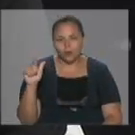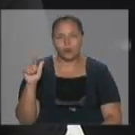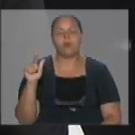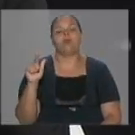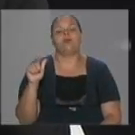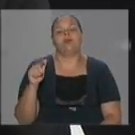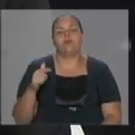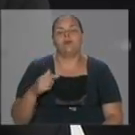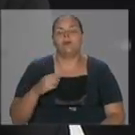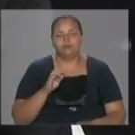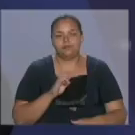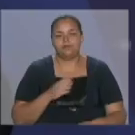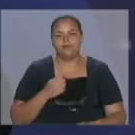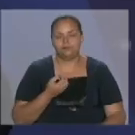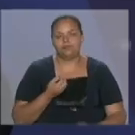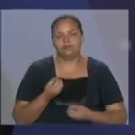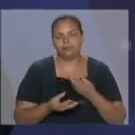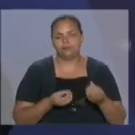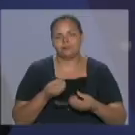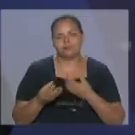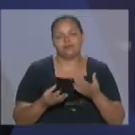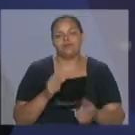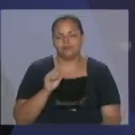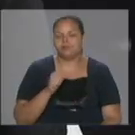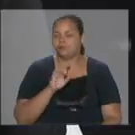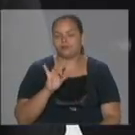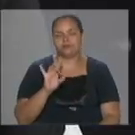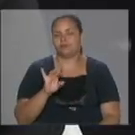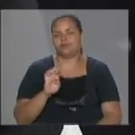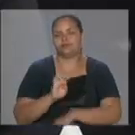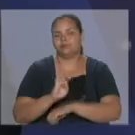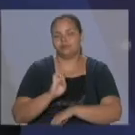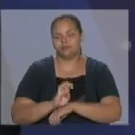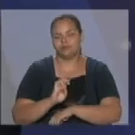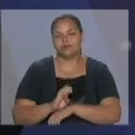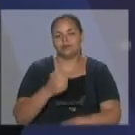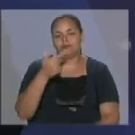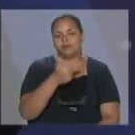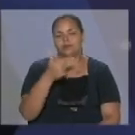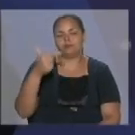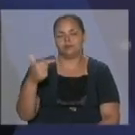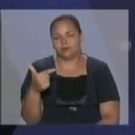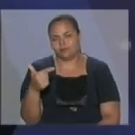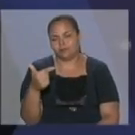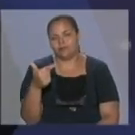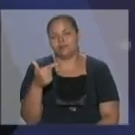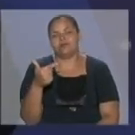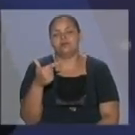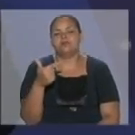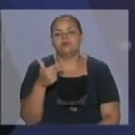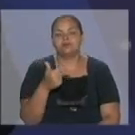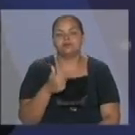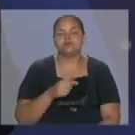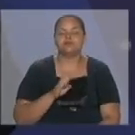outros incentivos também, que não só o Repetro no Estado. Né? Então foram 22